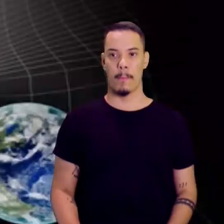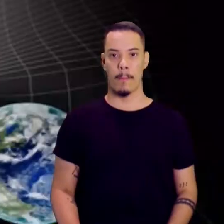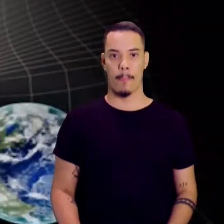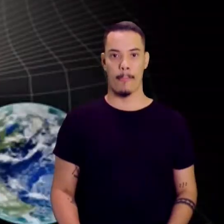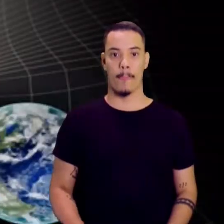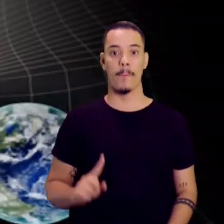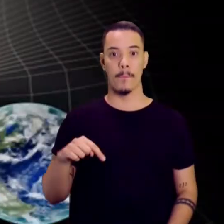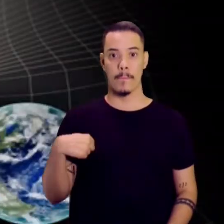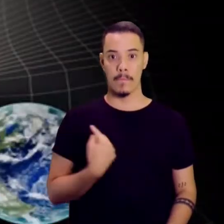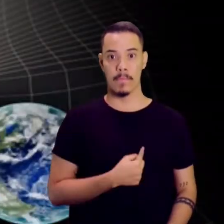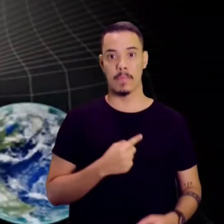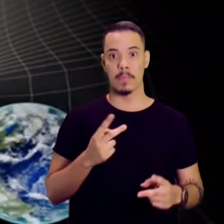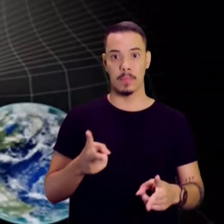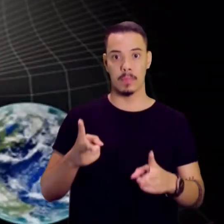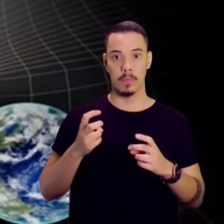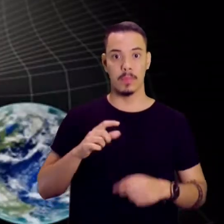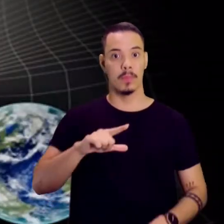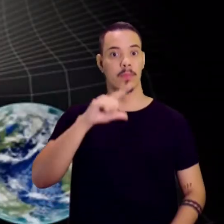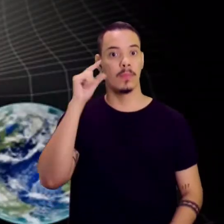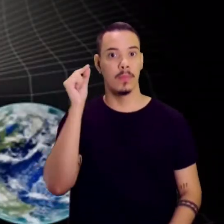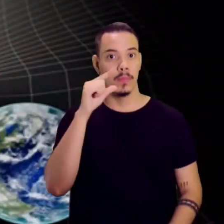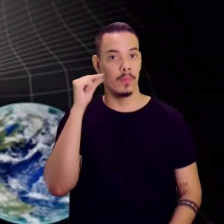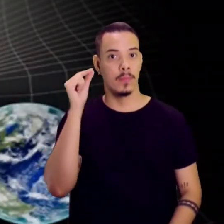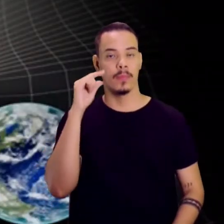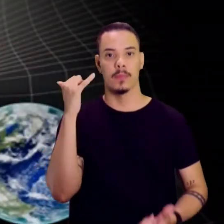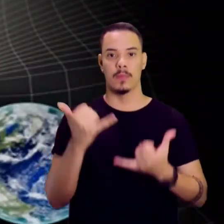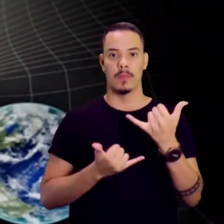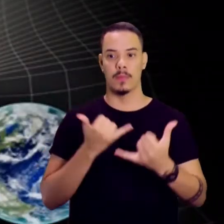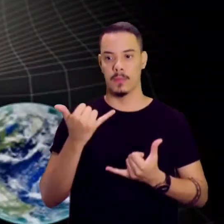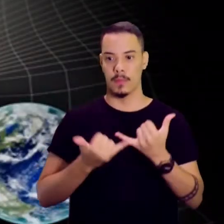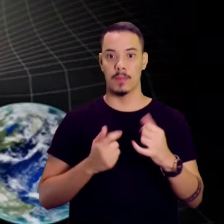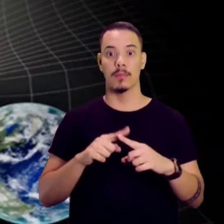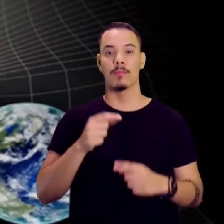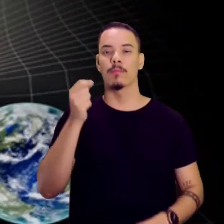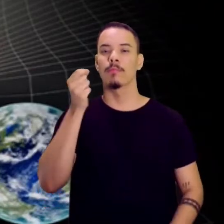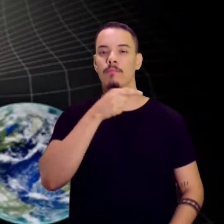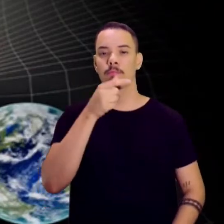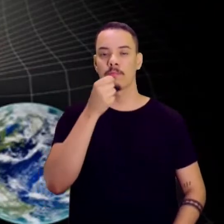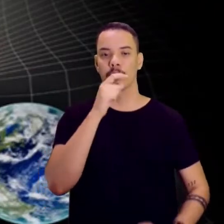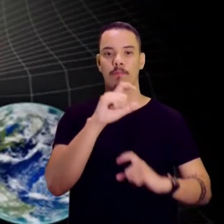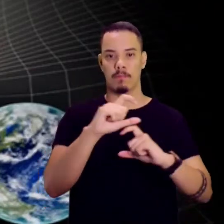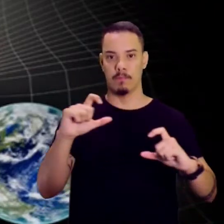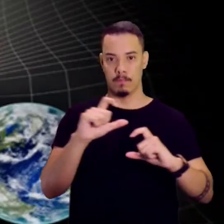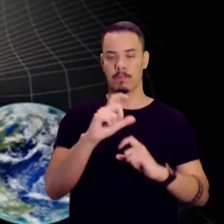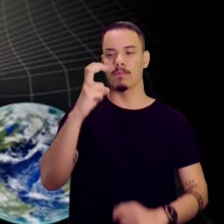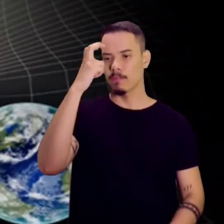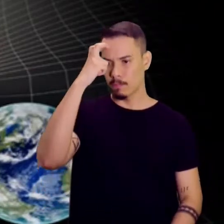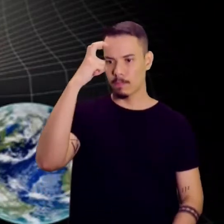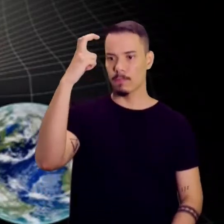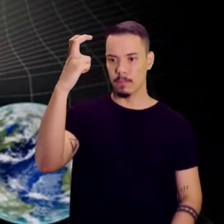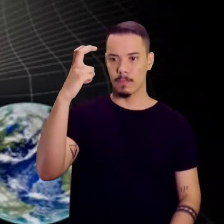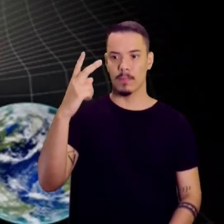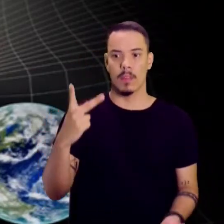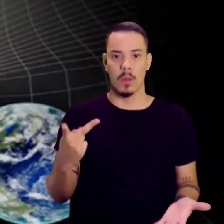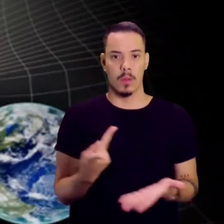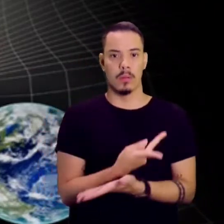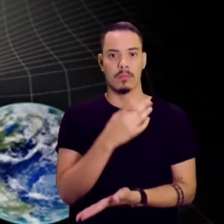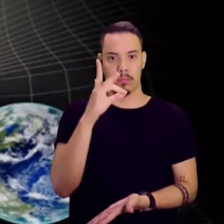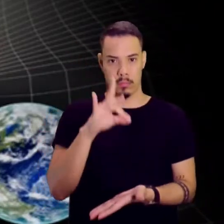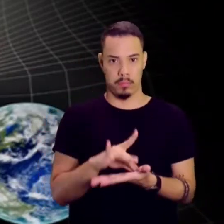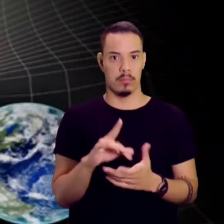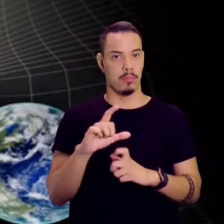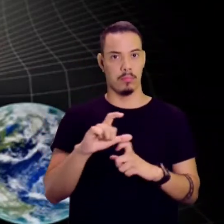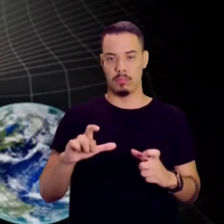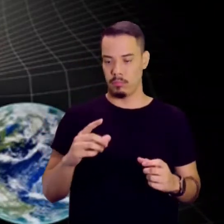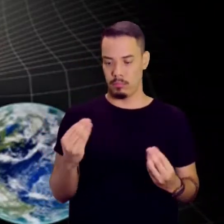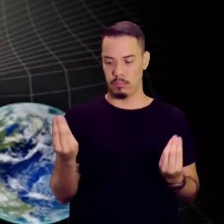Então, a gente percebeu que o Garfio, brincando, mas é bem inteligente, é uma tira inteligente, a tirinha aconteceu mesmo, tá lá, não foi